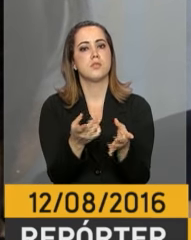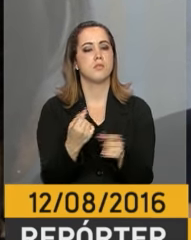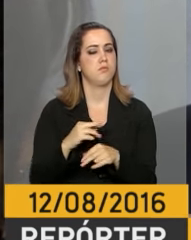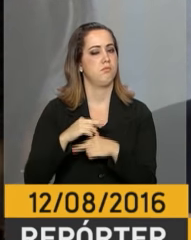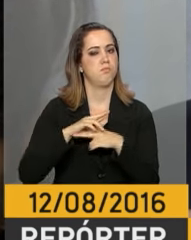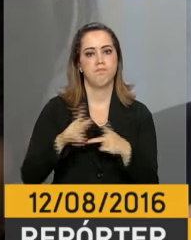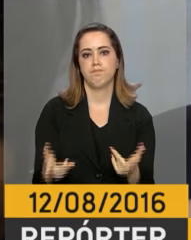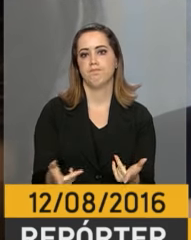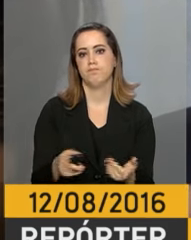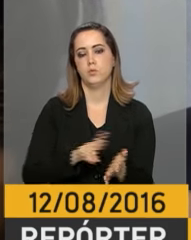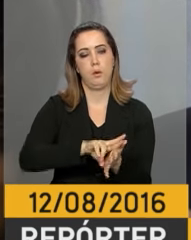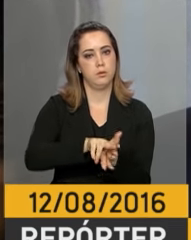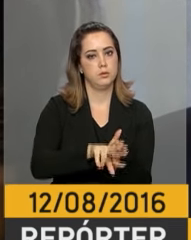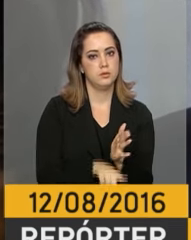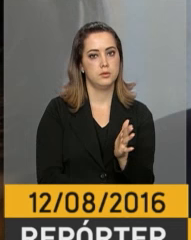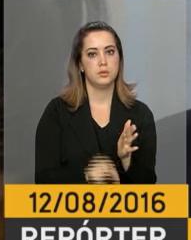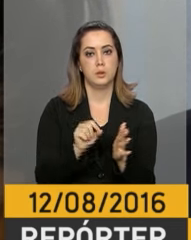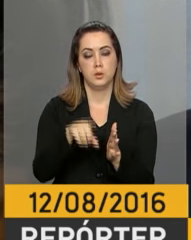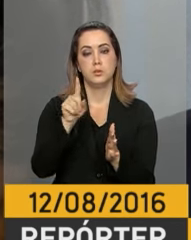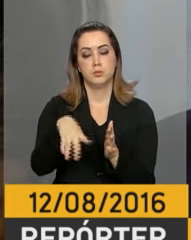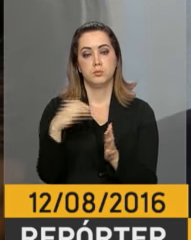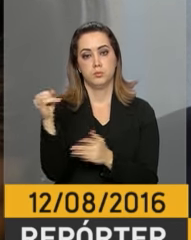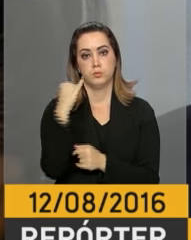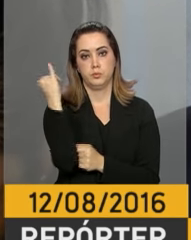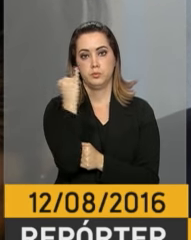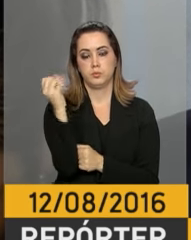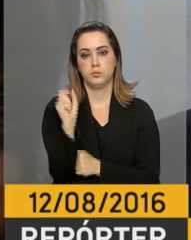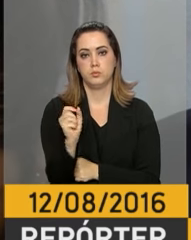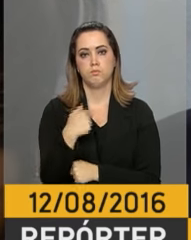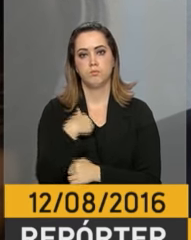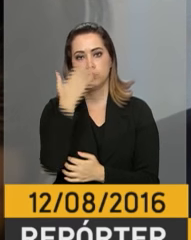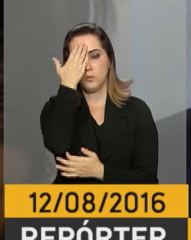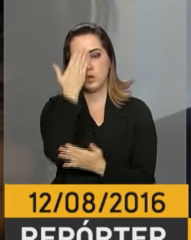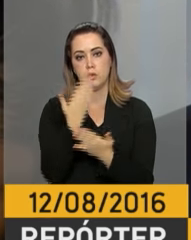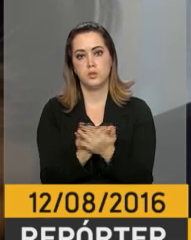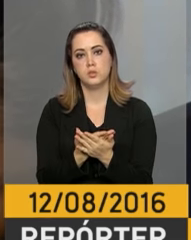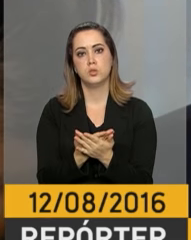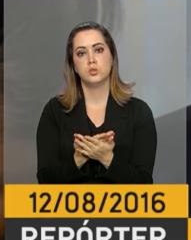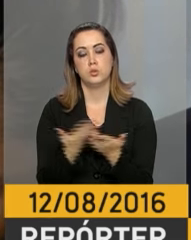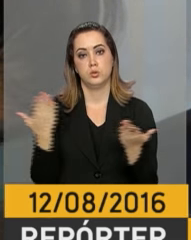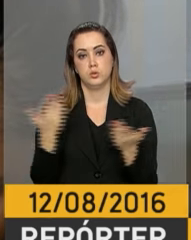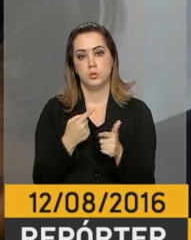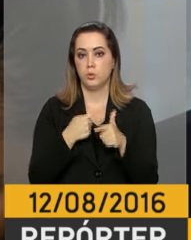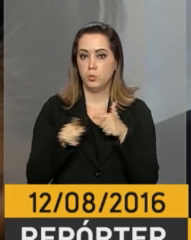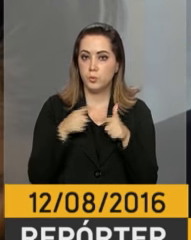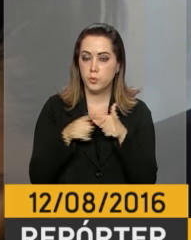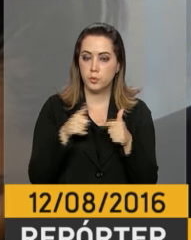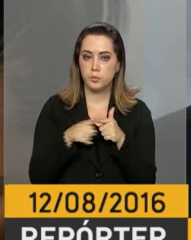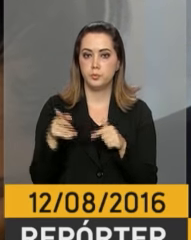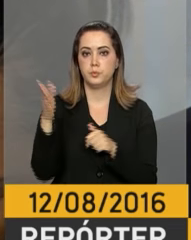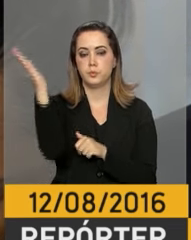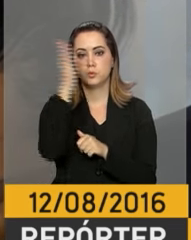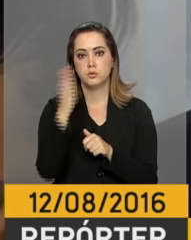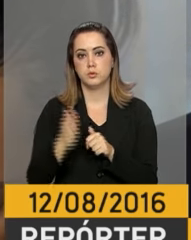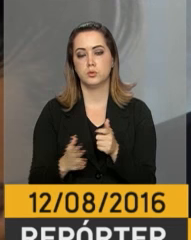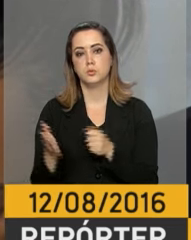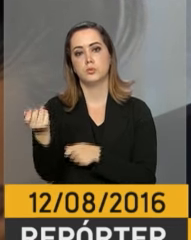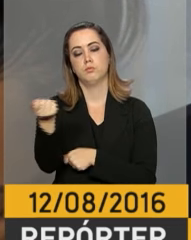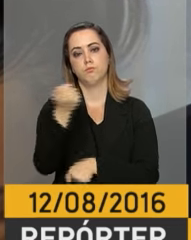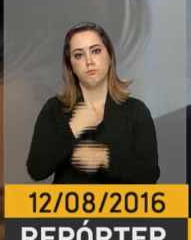é fundamental. E eu acredito que a crise pela qual o Brasil está passando na área